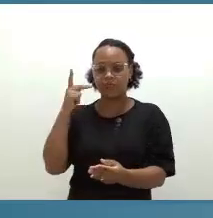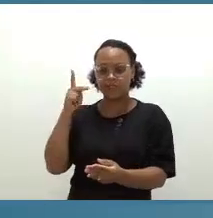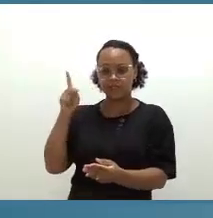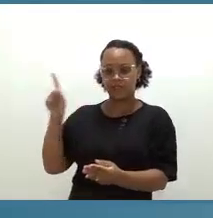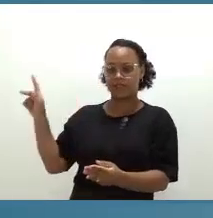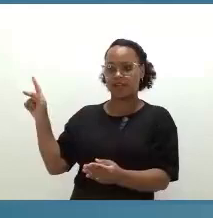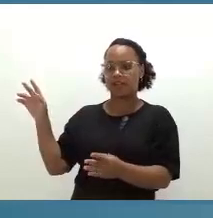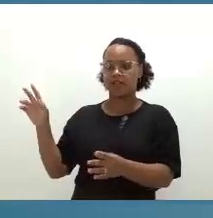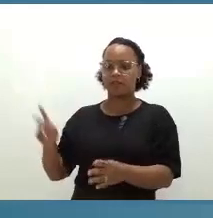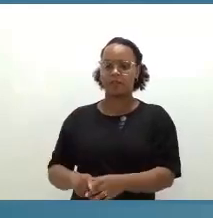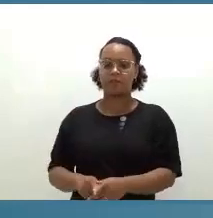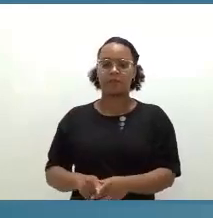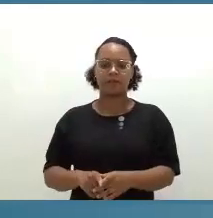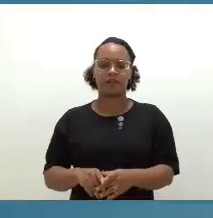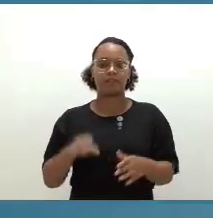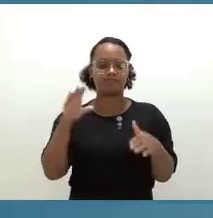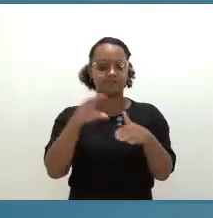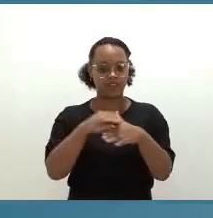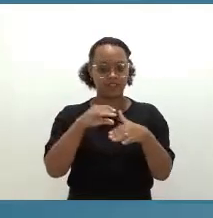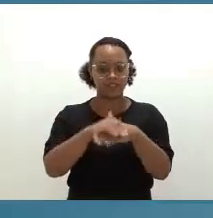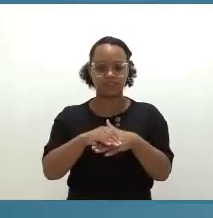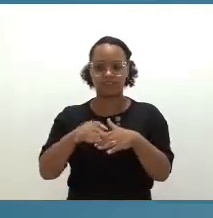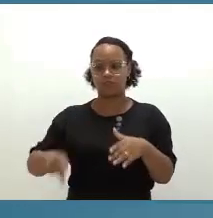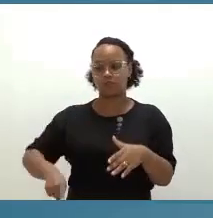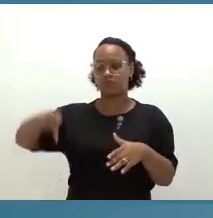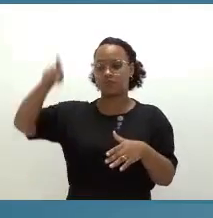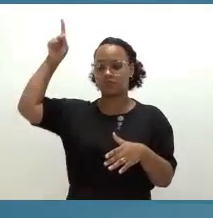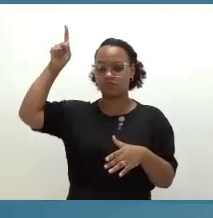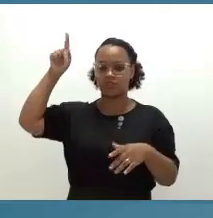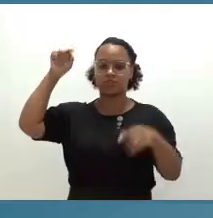para a presidência deste tribunal no biênio